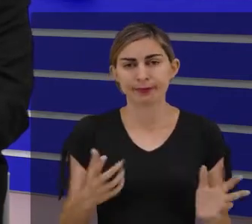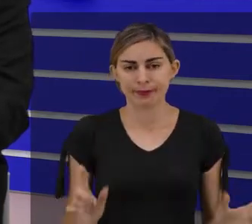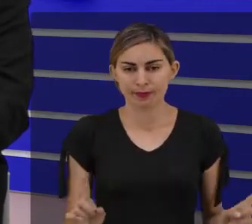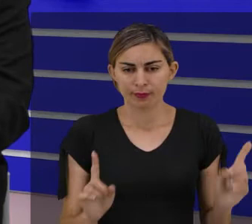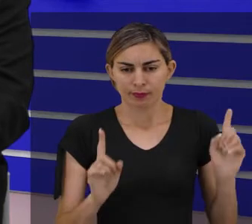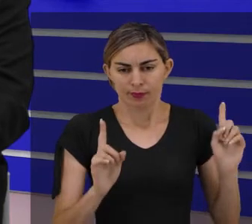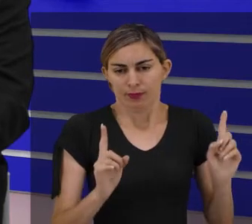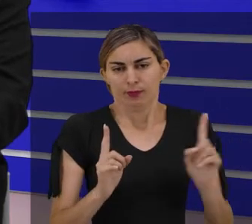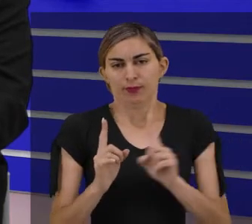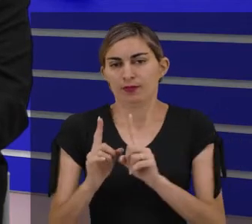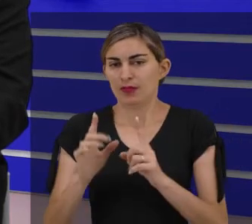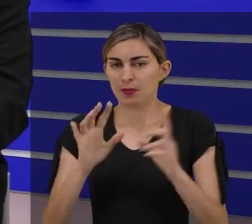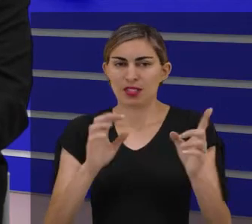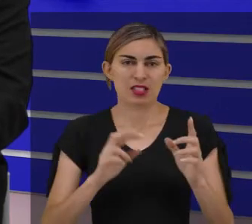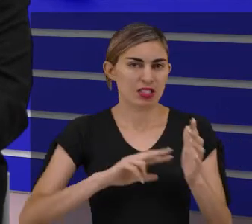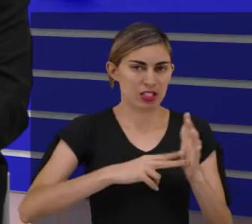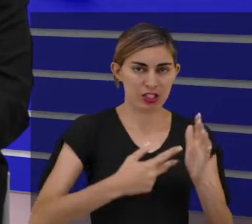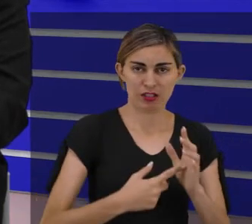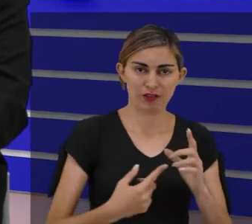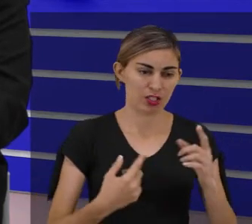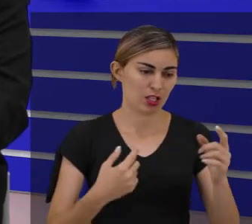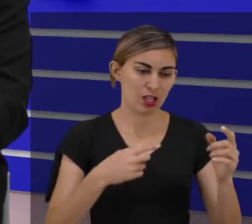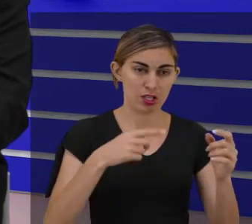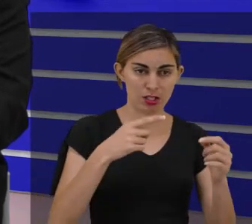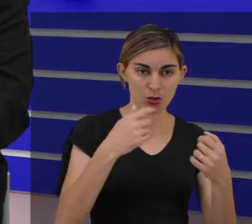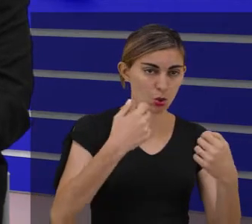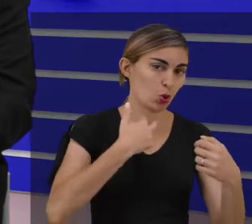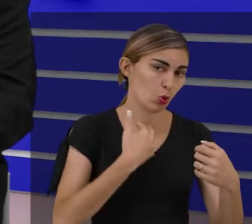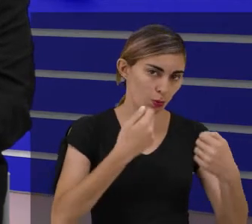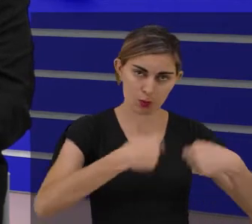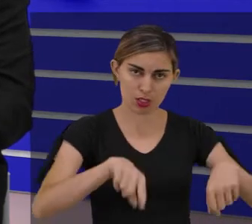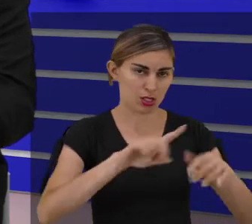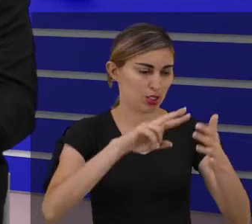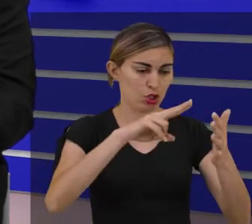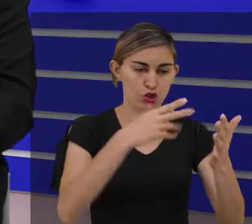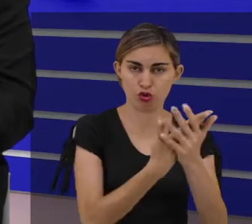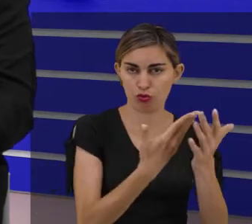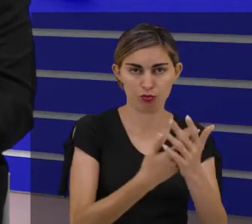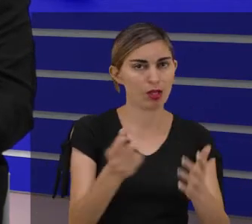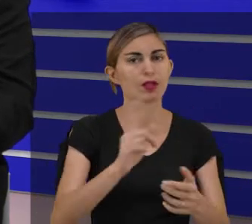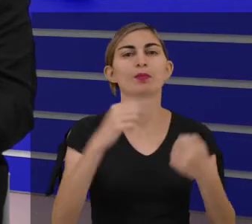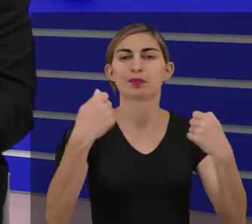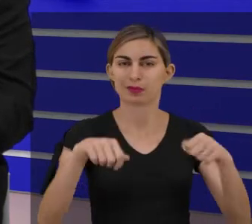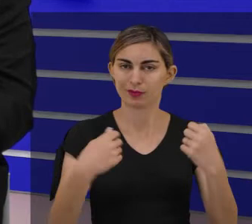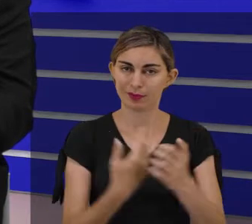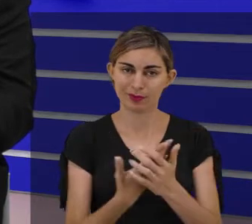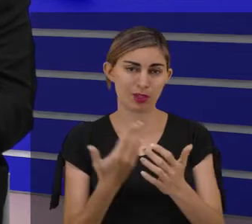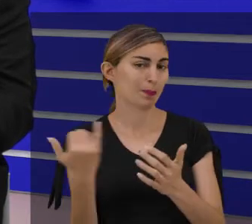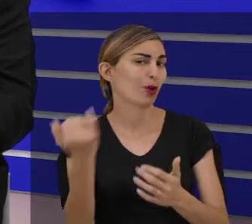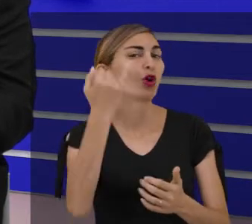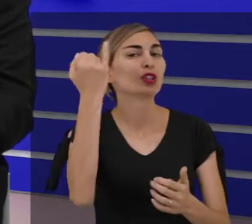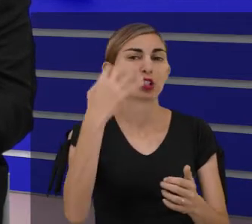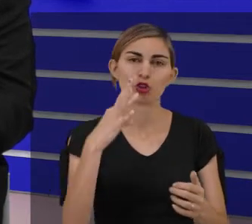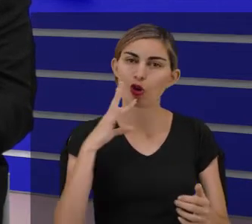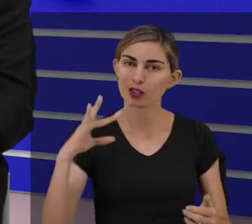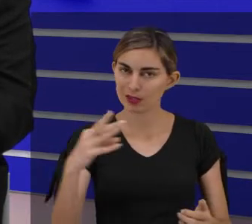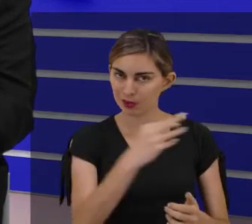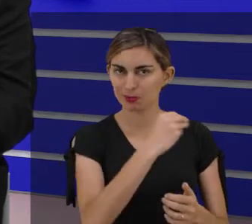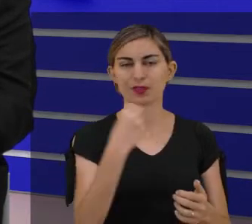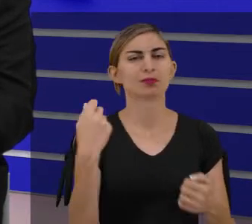né? Mas isso não afasta dele essa leitura. É o campo, é a sua seara de trabalho, né? É importante esse